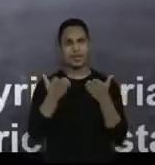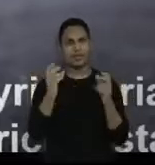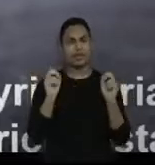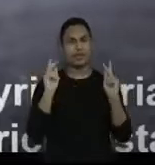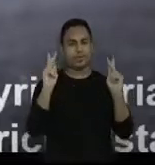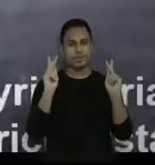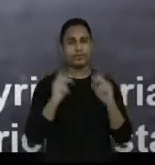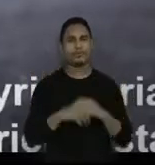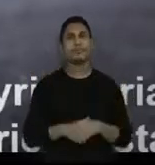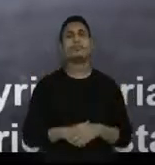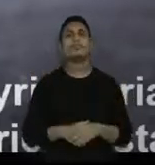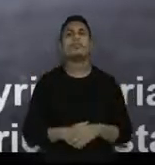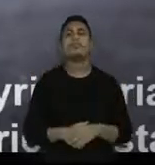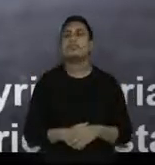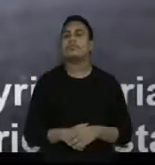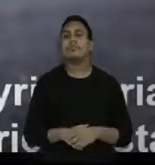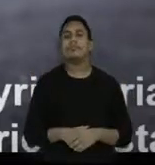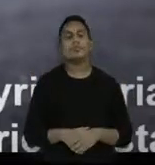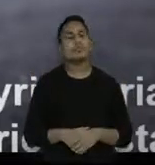saber.